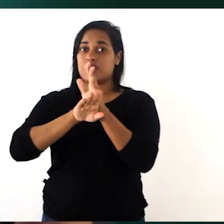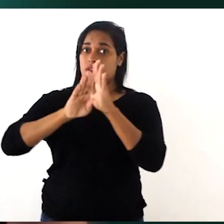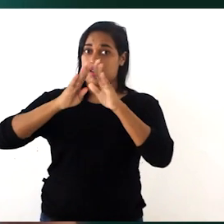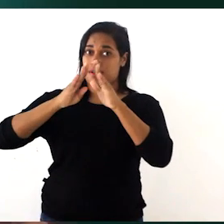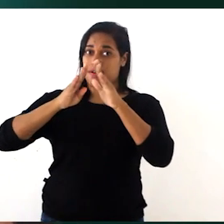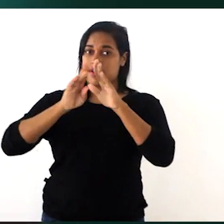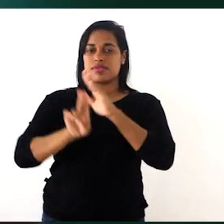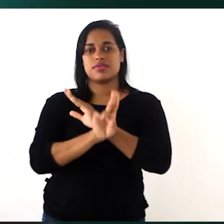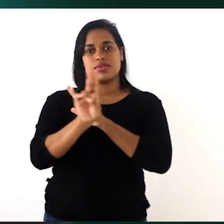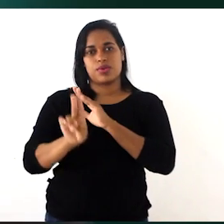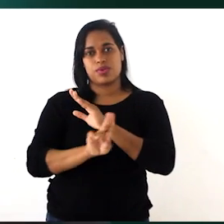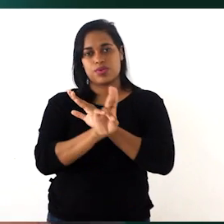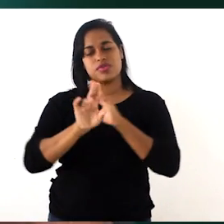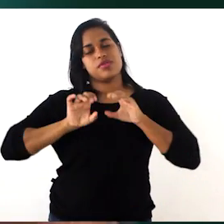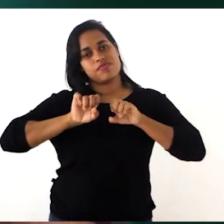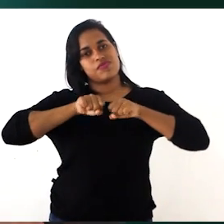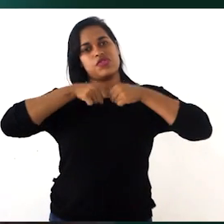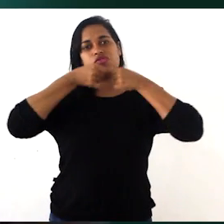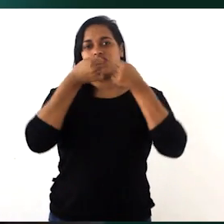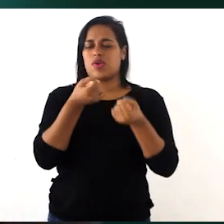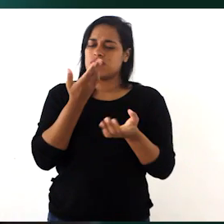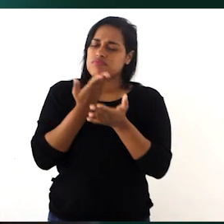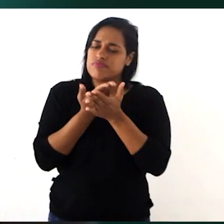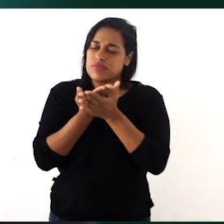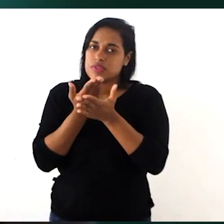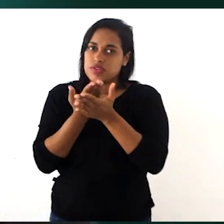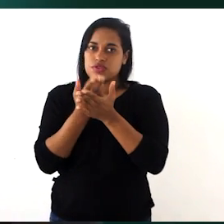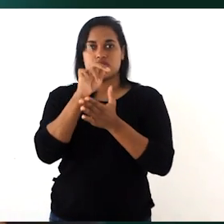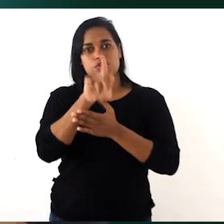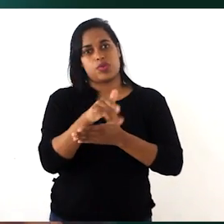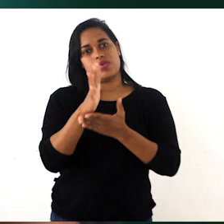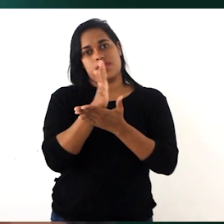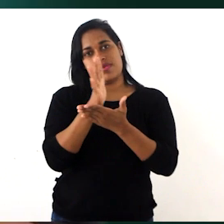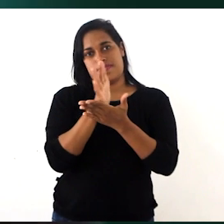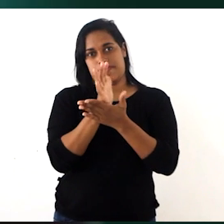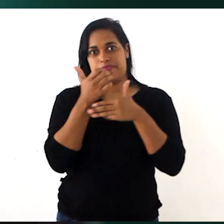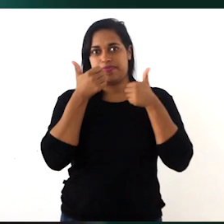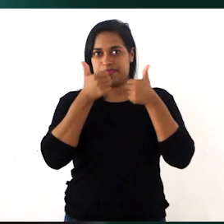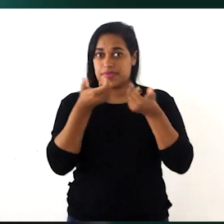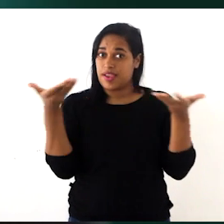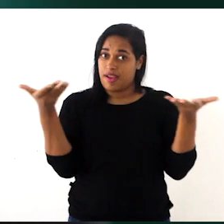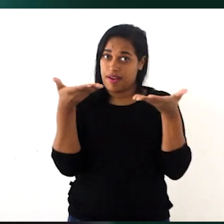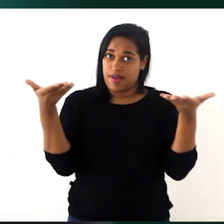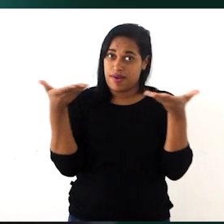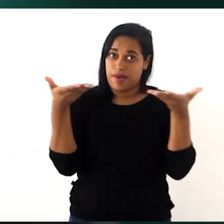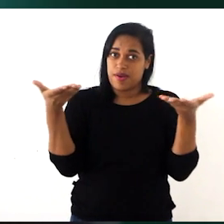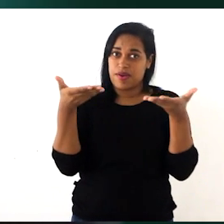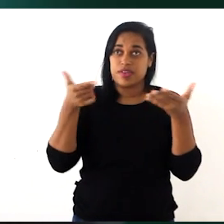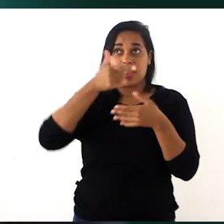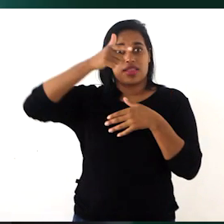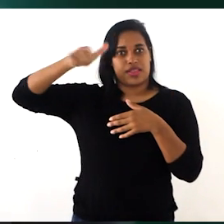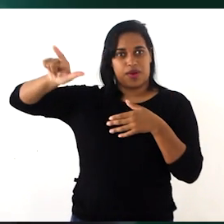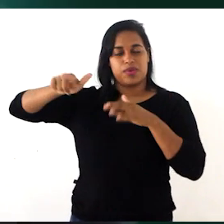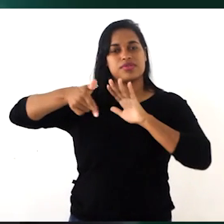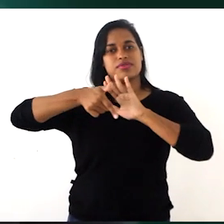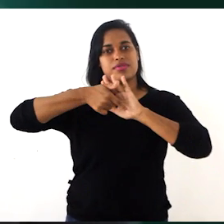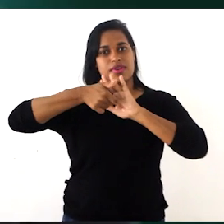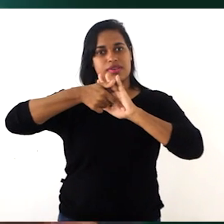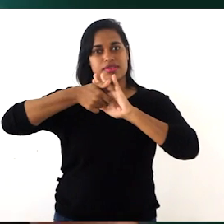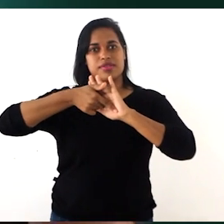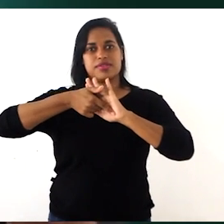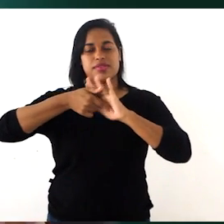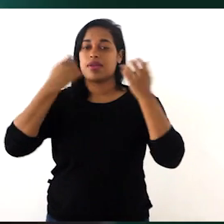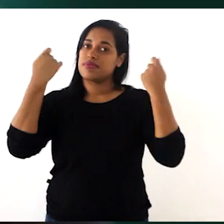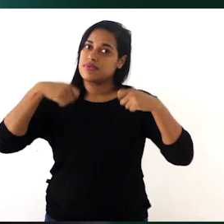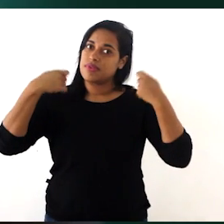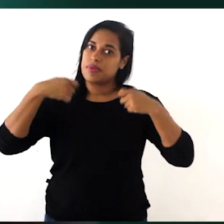utilize e se esforce estudando o material, porque agora na próxima parte a